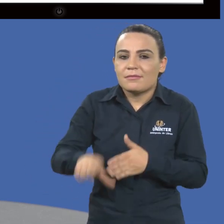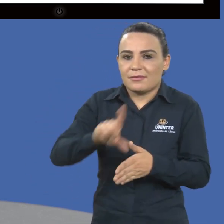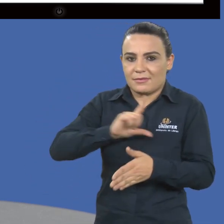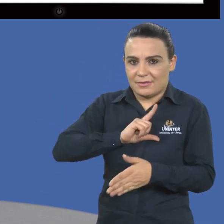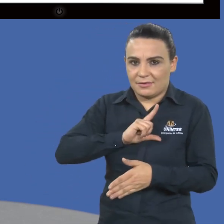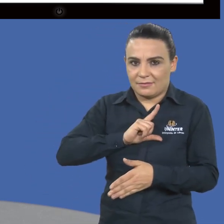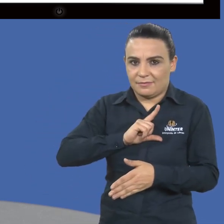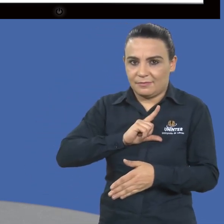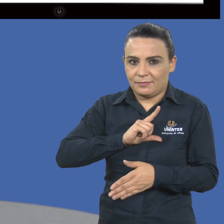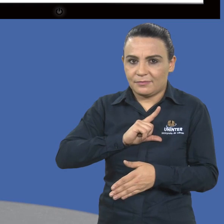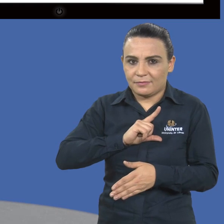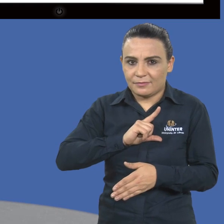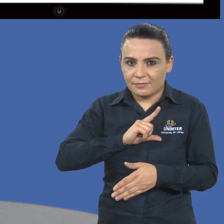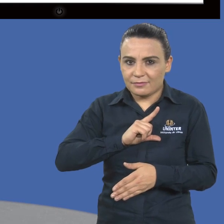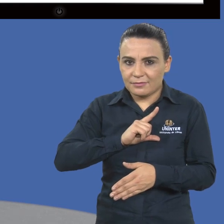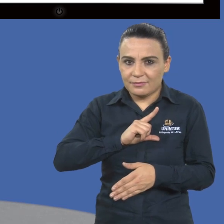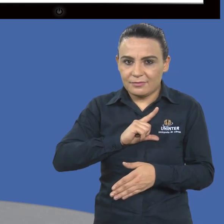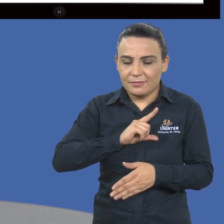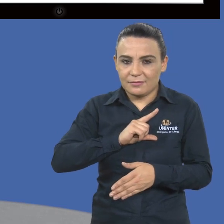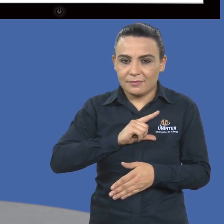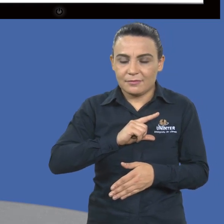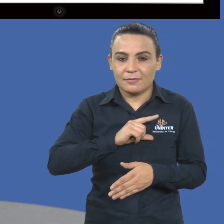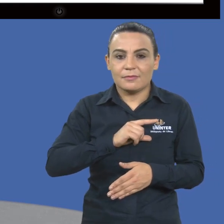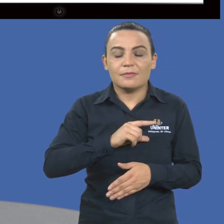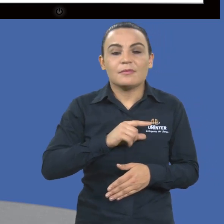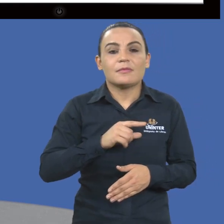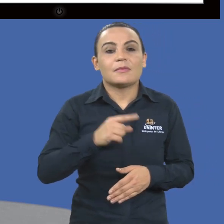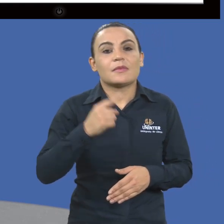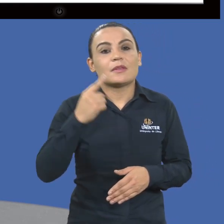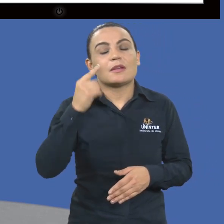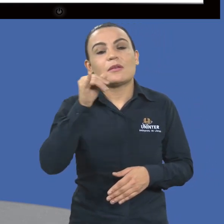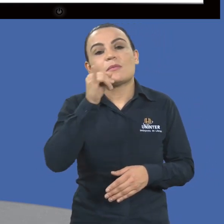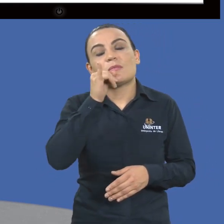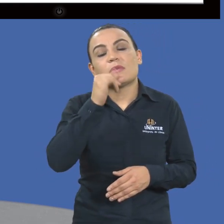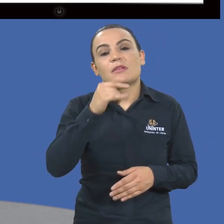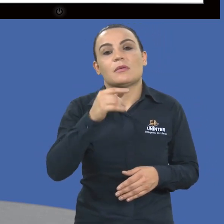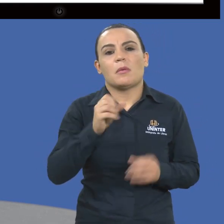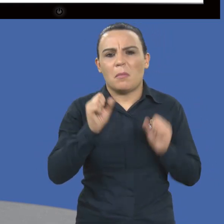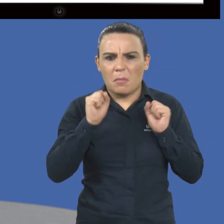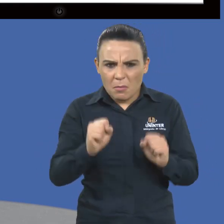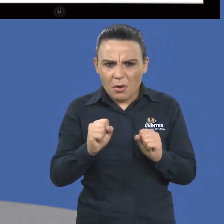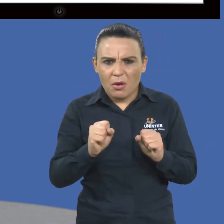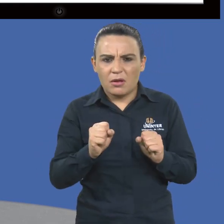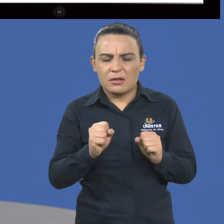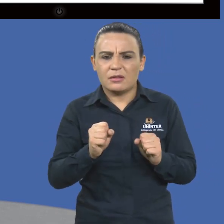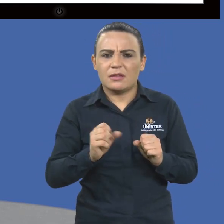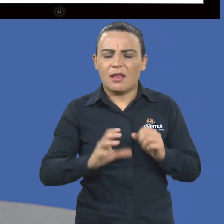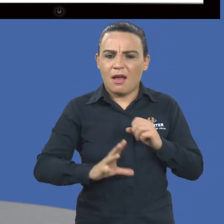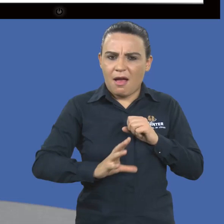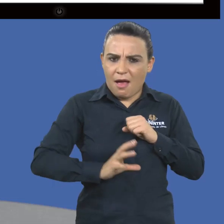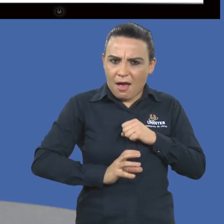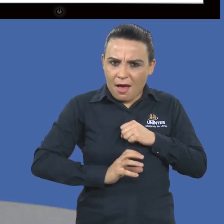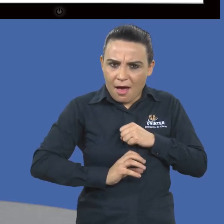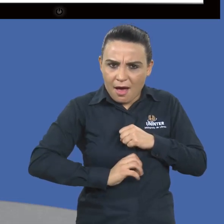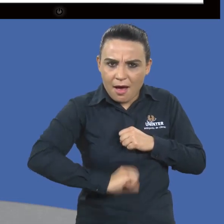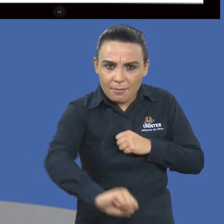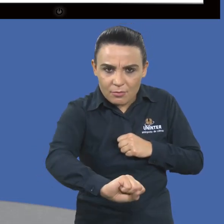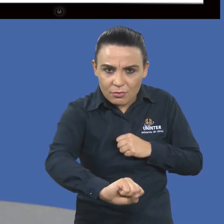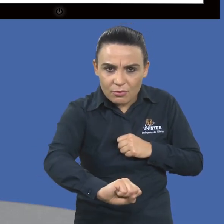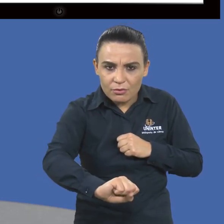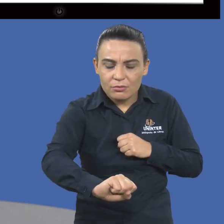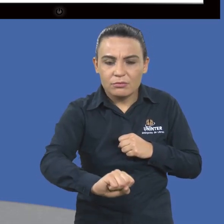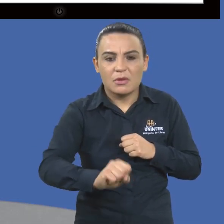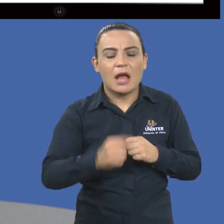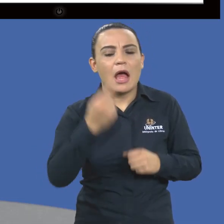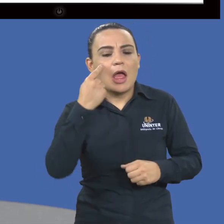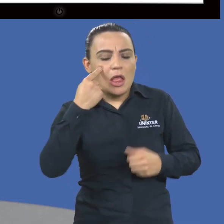hipótese alguma, o diagnóstico pré-natal quer dizer interrupção da gestação.